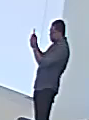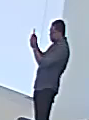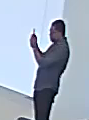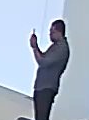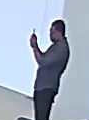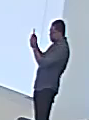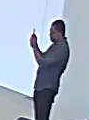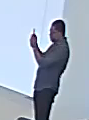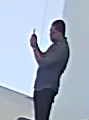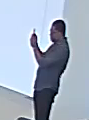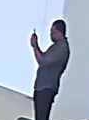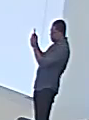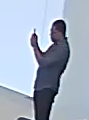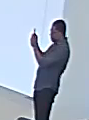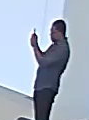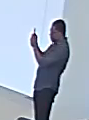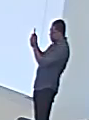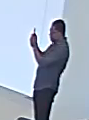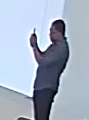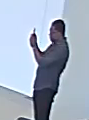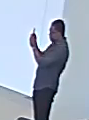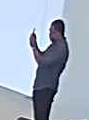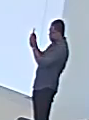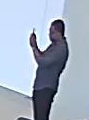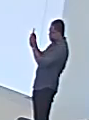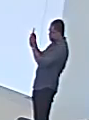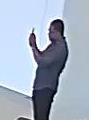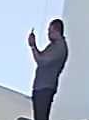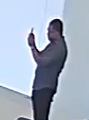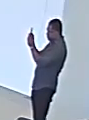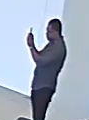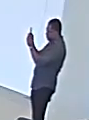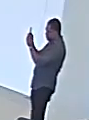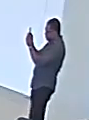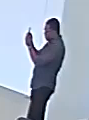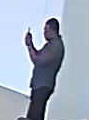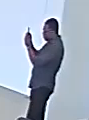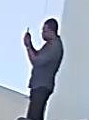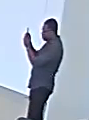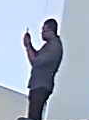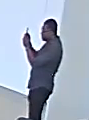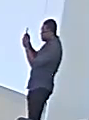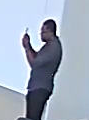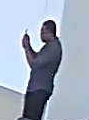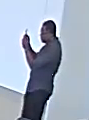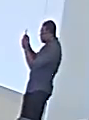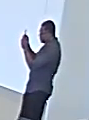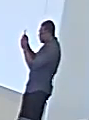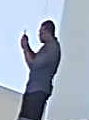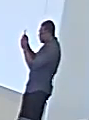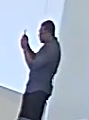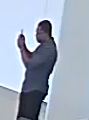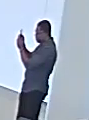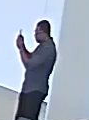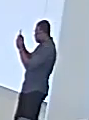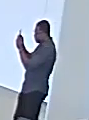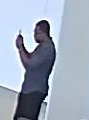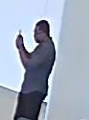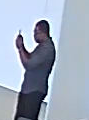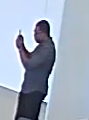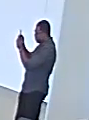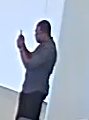Boa tarde, doutor Maurício, a quem eu cumprimento em nome de todas as autoridades, né, presentes na mesa, nobre deputado, professor